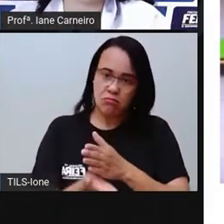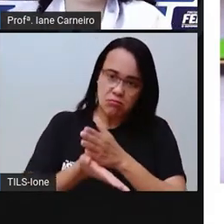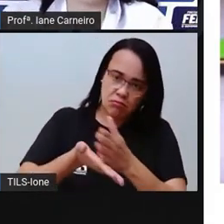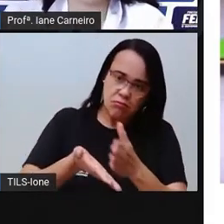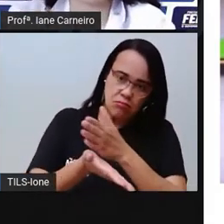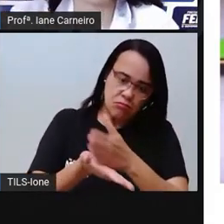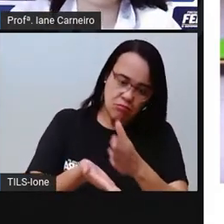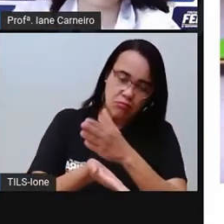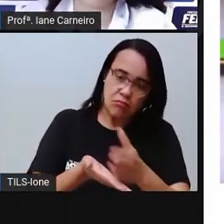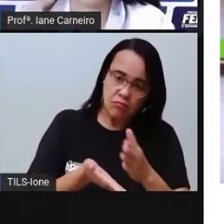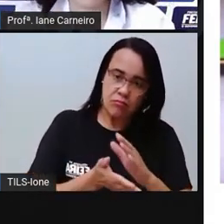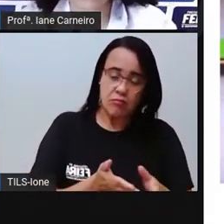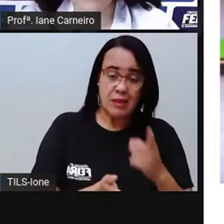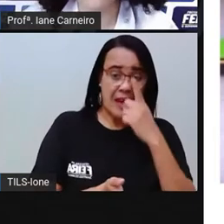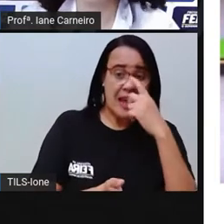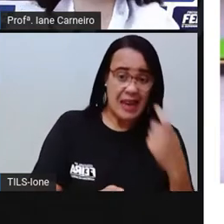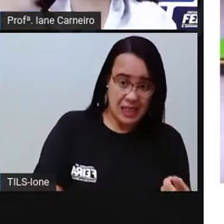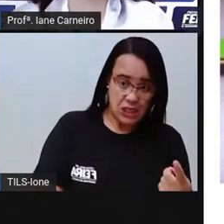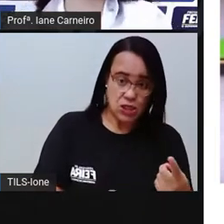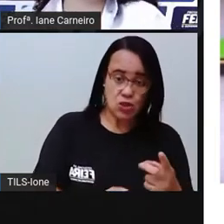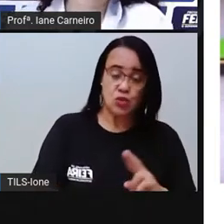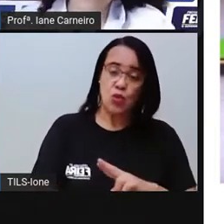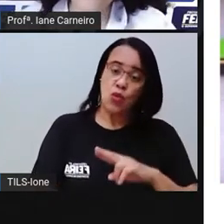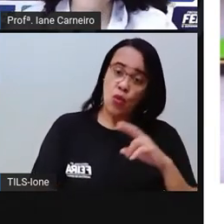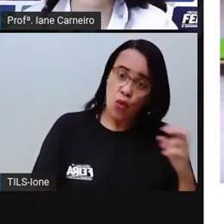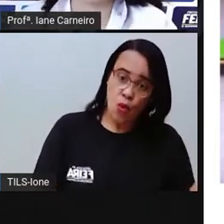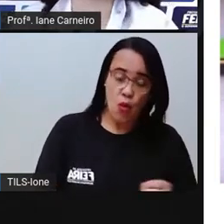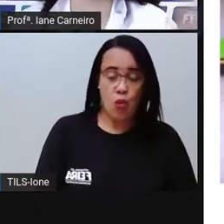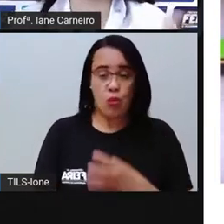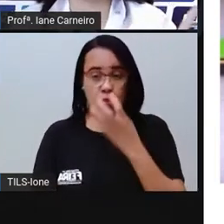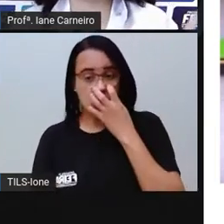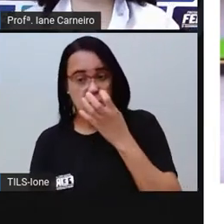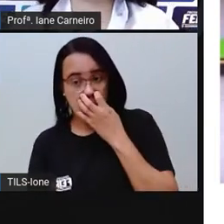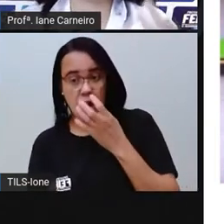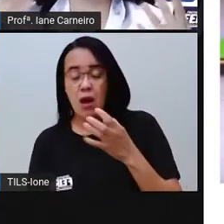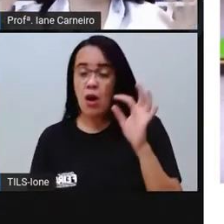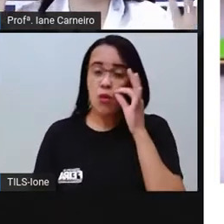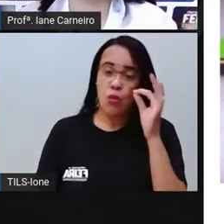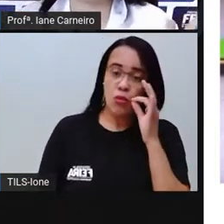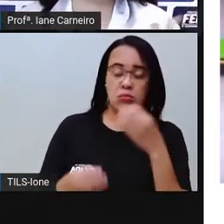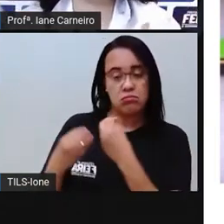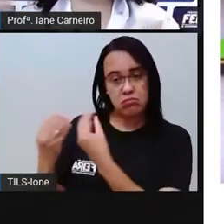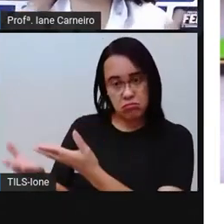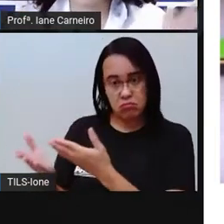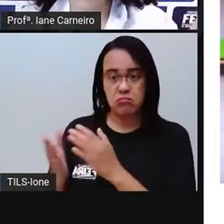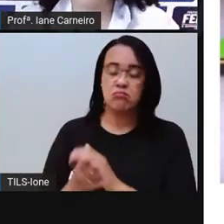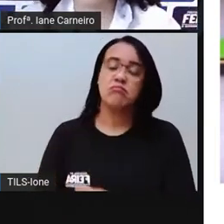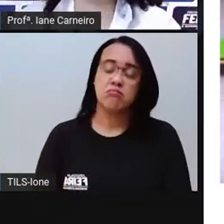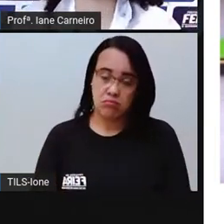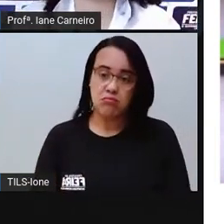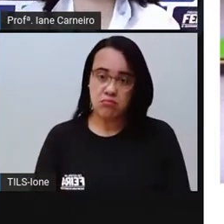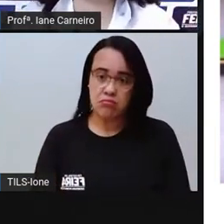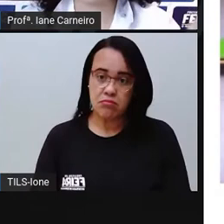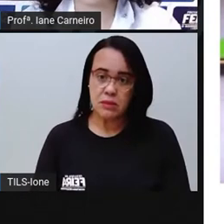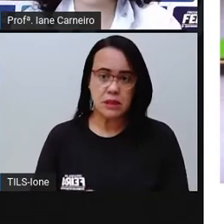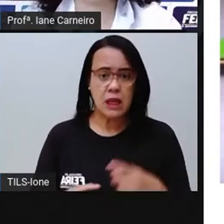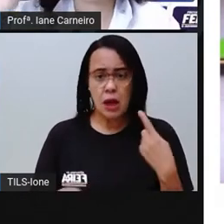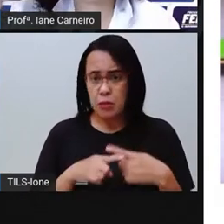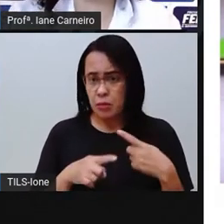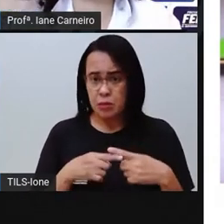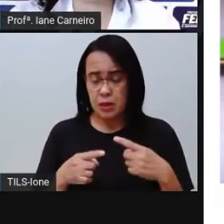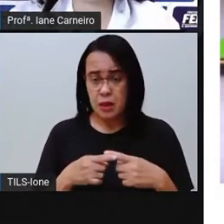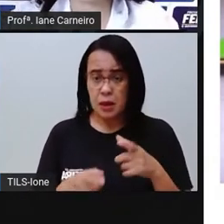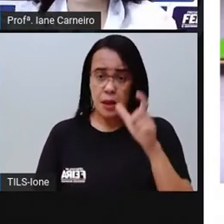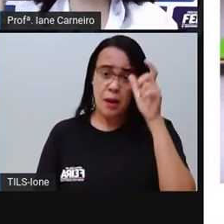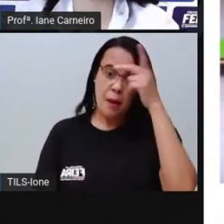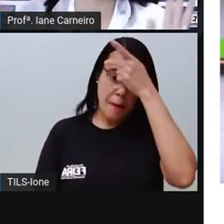se você tiver um animal de estimação que coma, ou você joga logo fora. Não deixa lá na pia, né? Porque tem gente que não lava a louça de noite, só